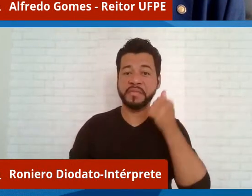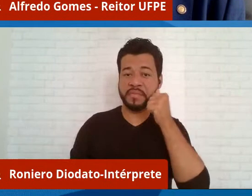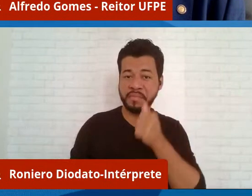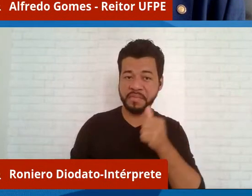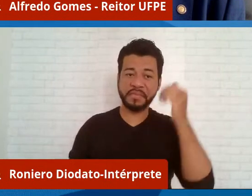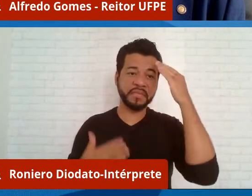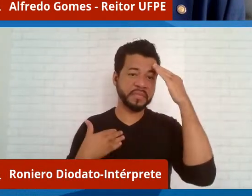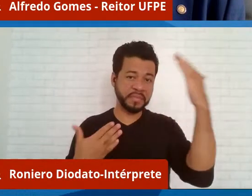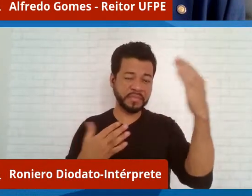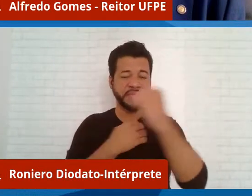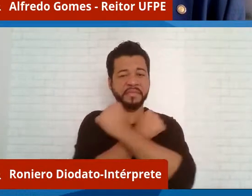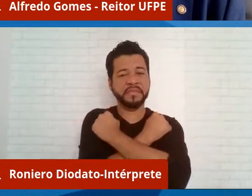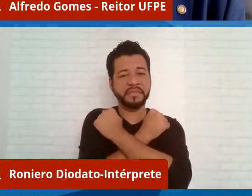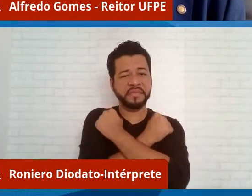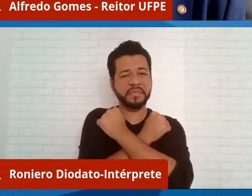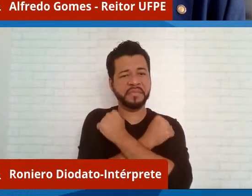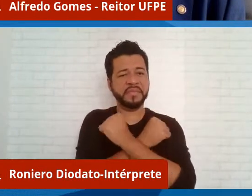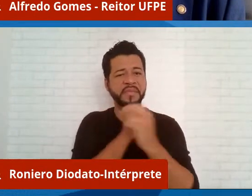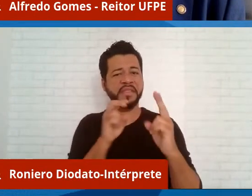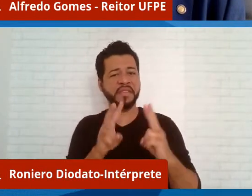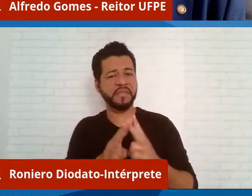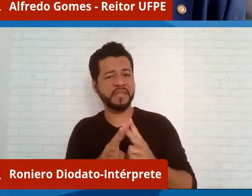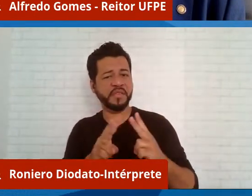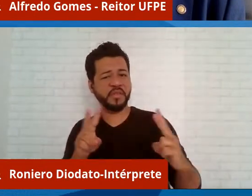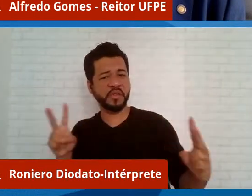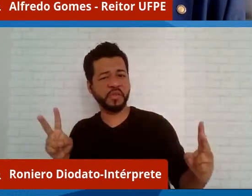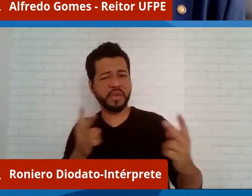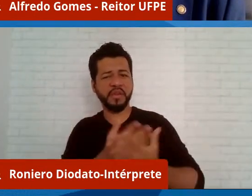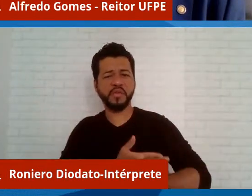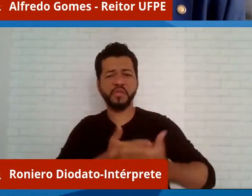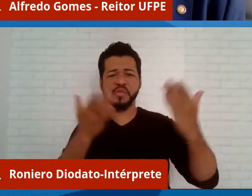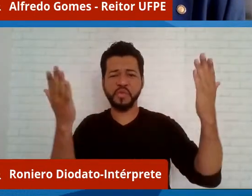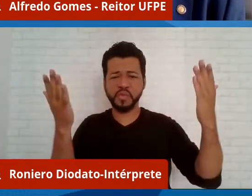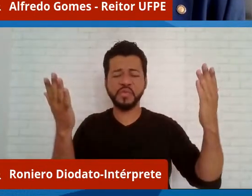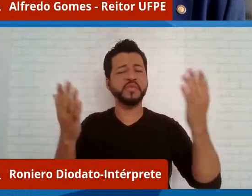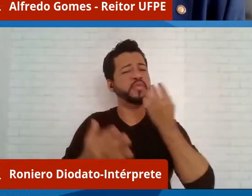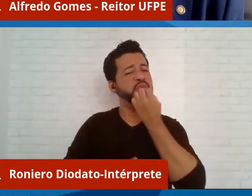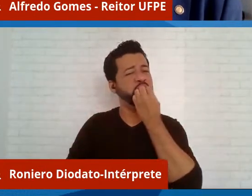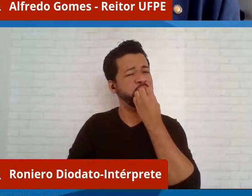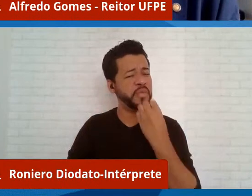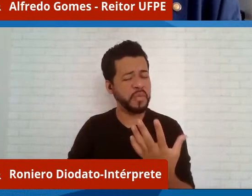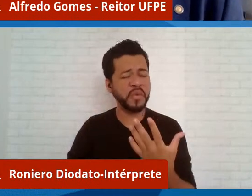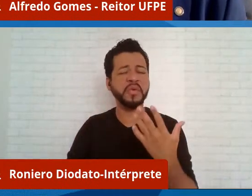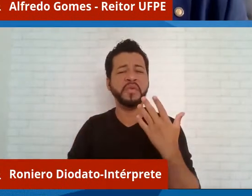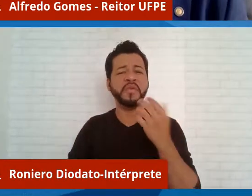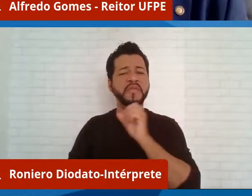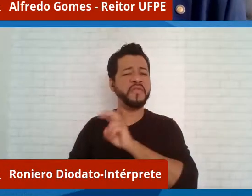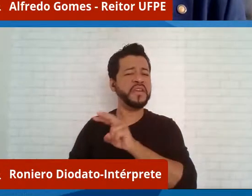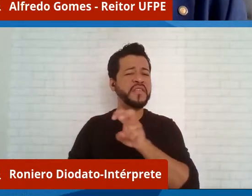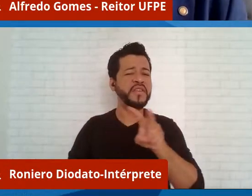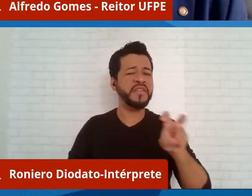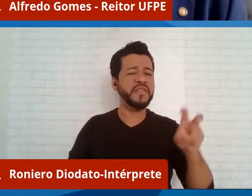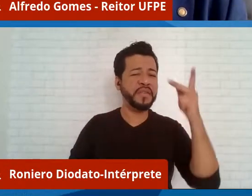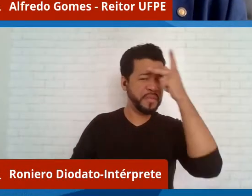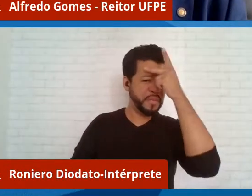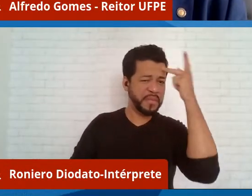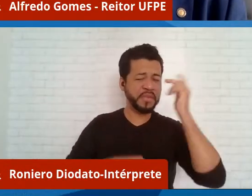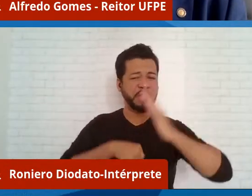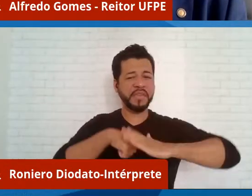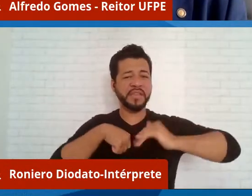Um abraço virtual para todo mundo, né? Muito bom ver que tanta gente querida está por aqui com a